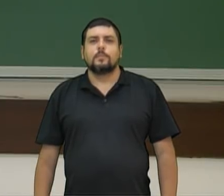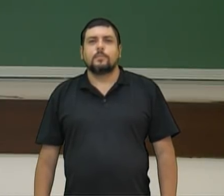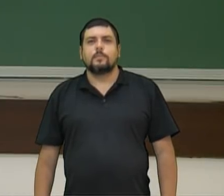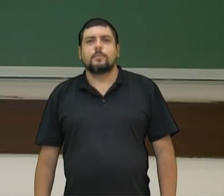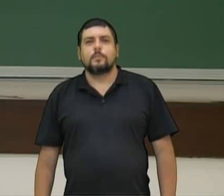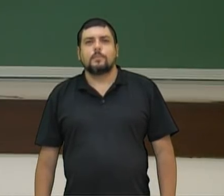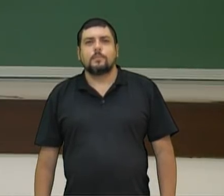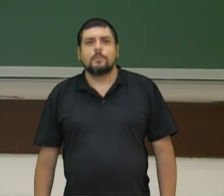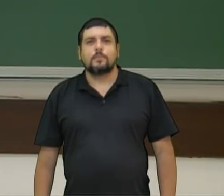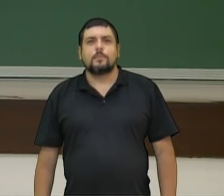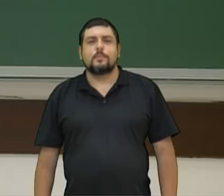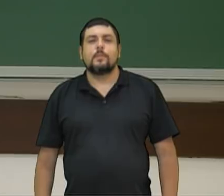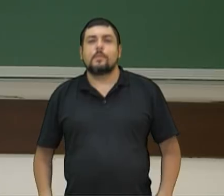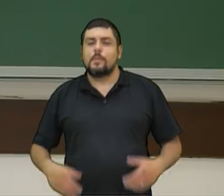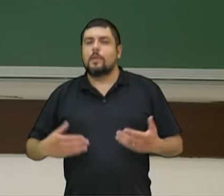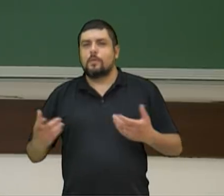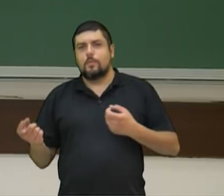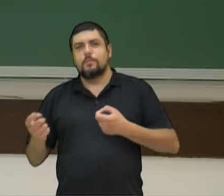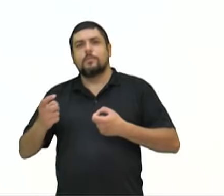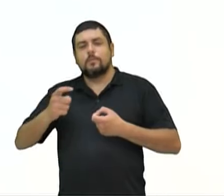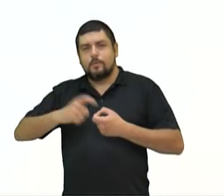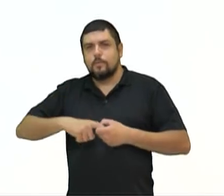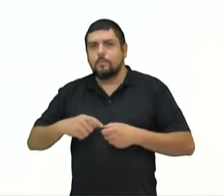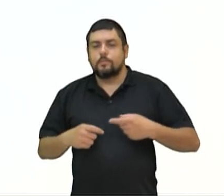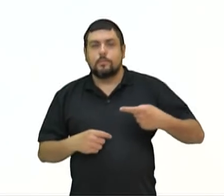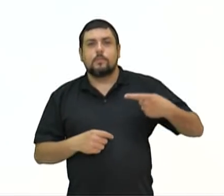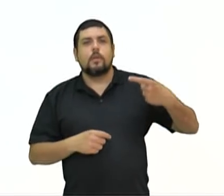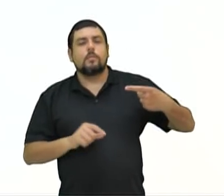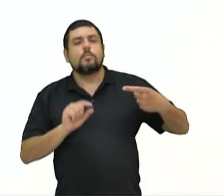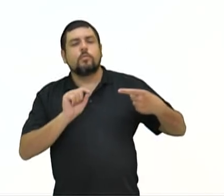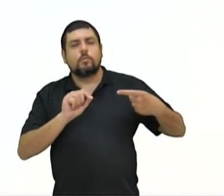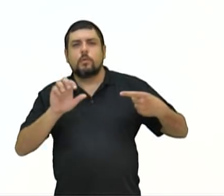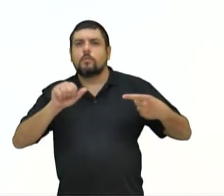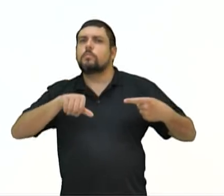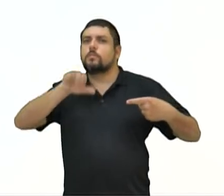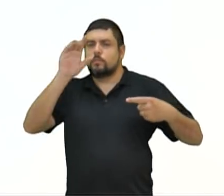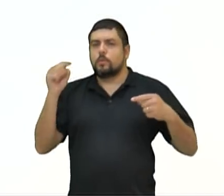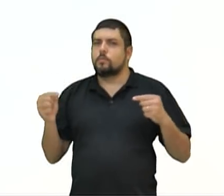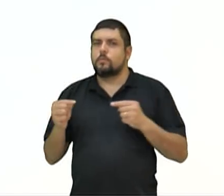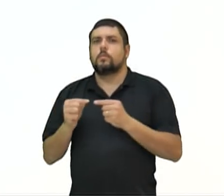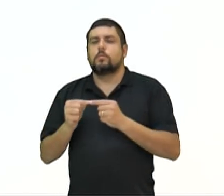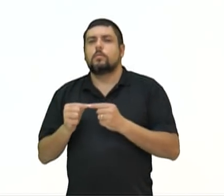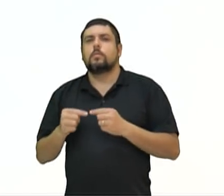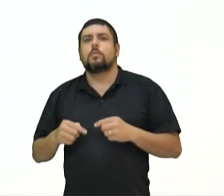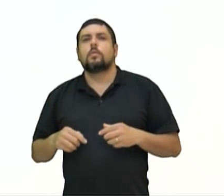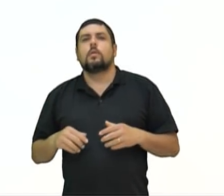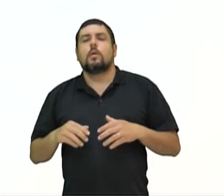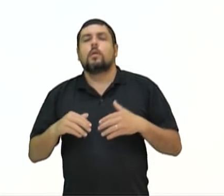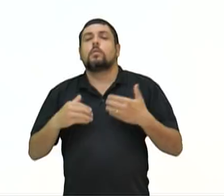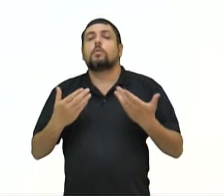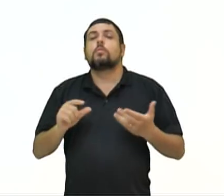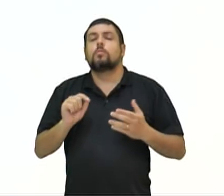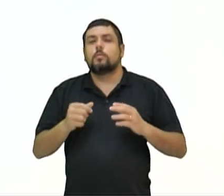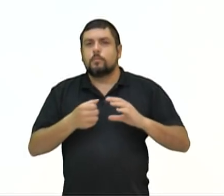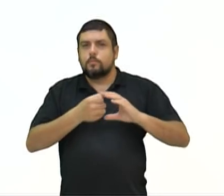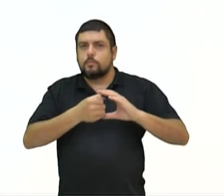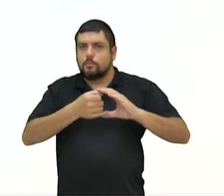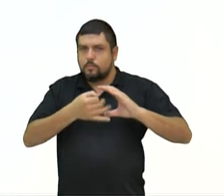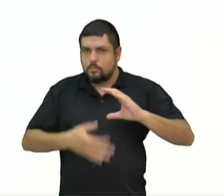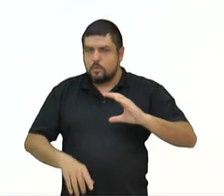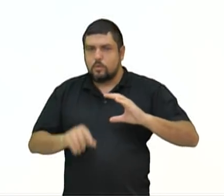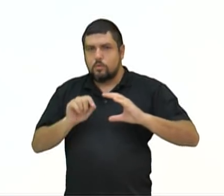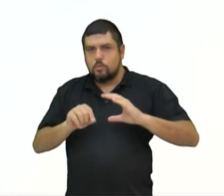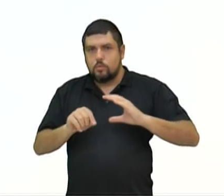Retornando então, pessoal, a primeira proposta é a que mais atende aqui ao enunciado, né? Então, é a característica do que causa